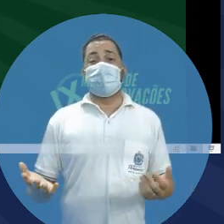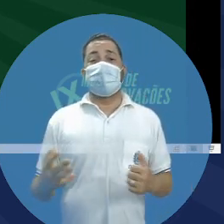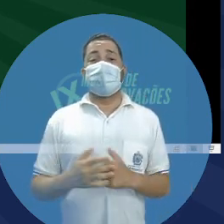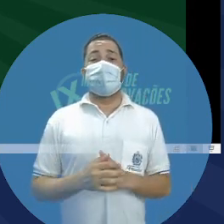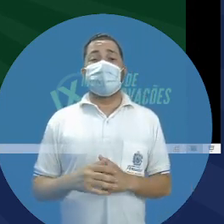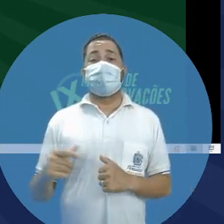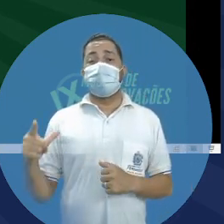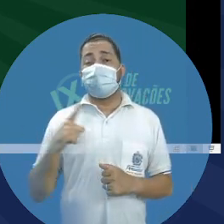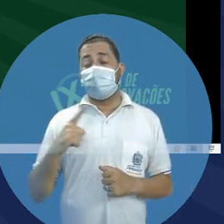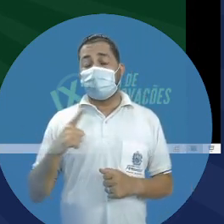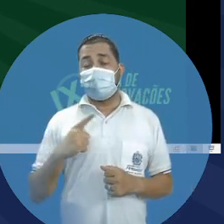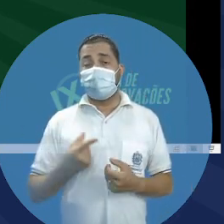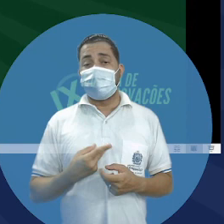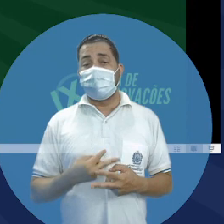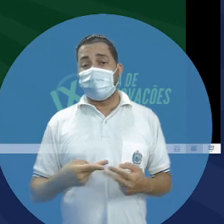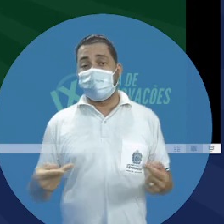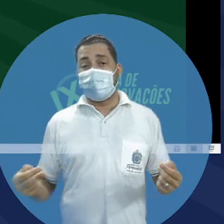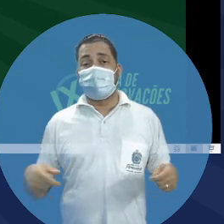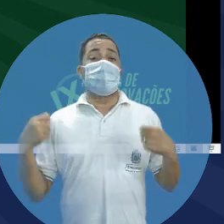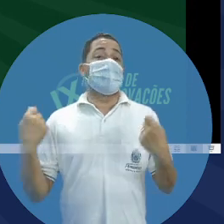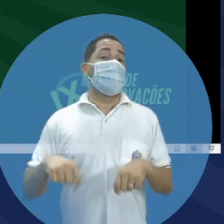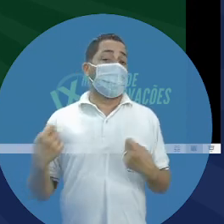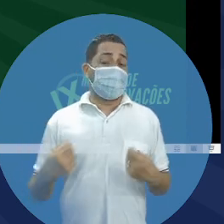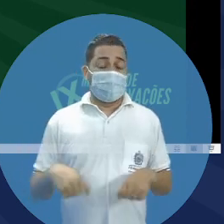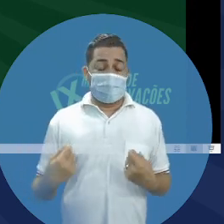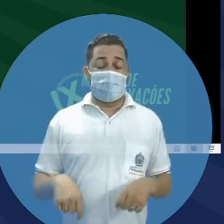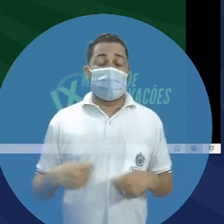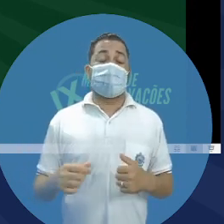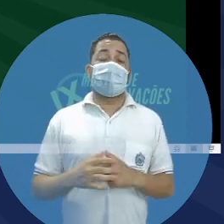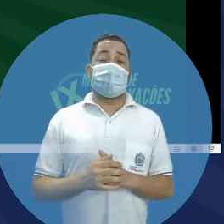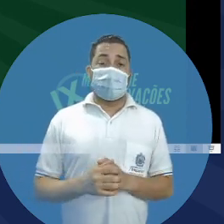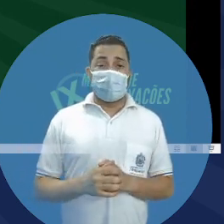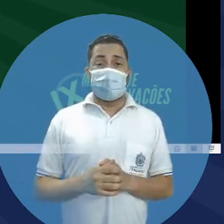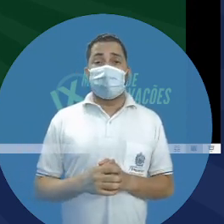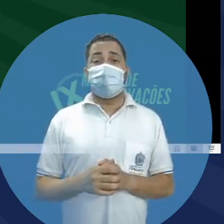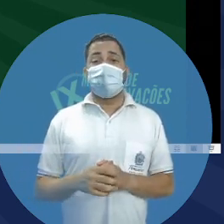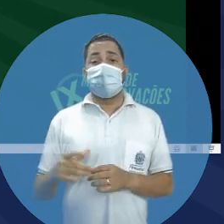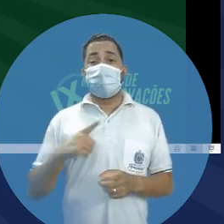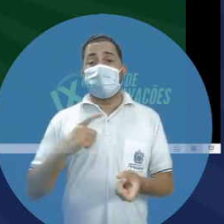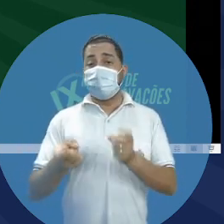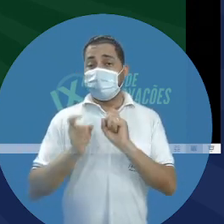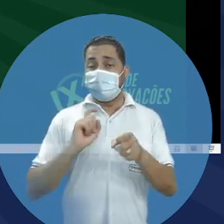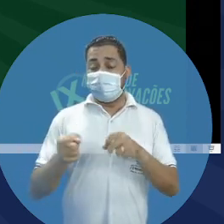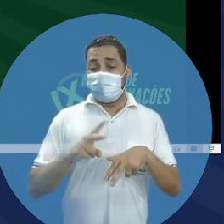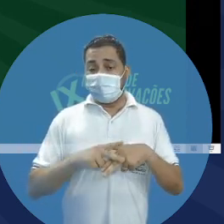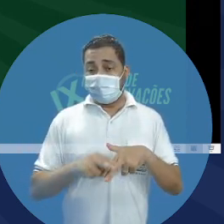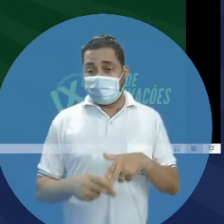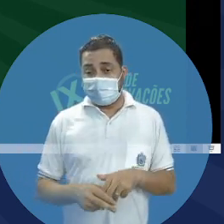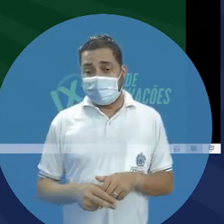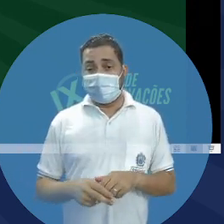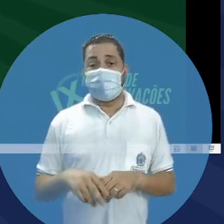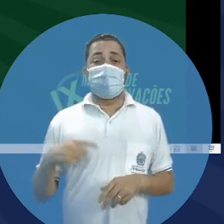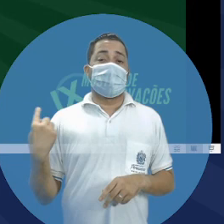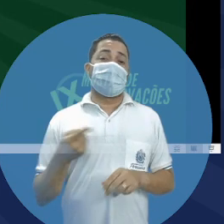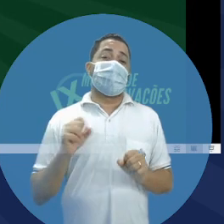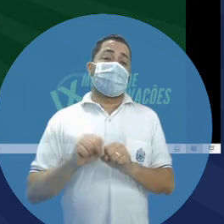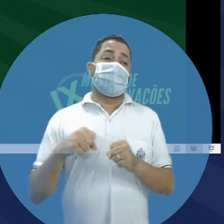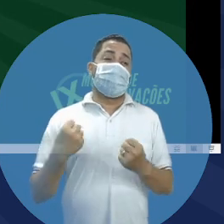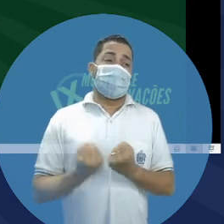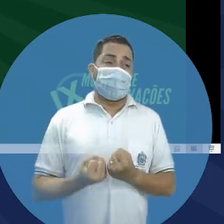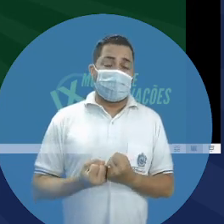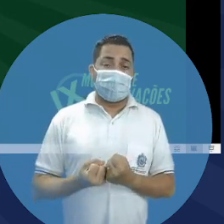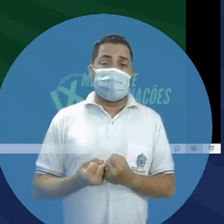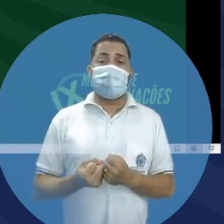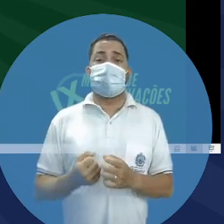muita necessidade, né, de discutir gênero. A nossa sociedade em si, ela tem essa necessidade de discussão de gênero,